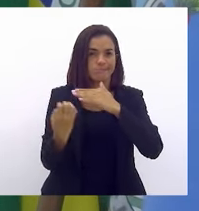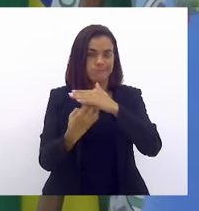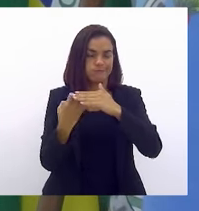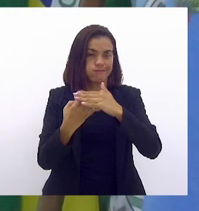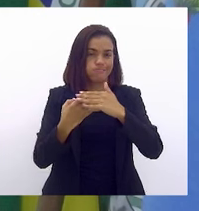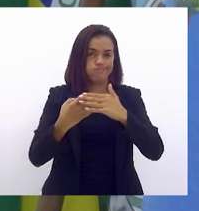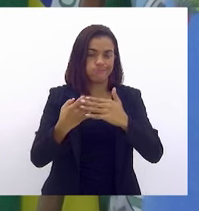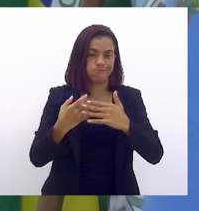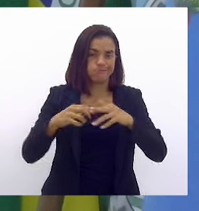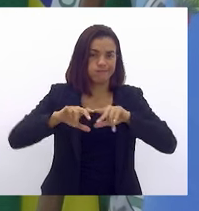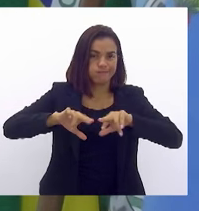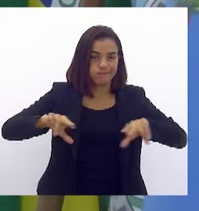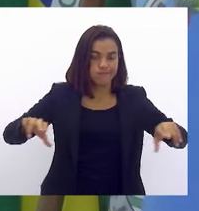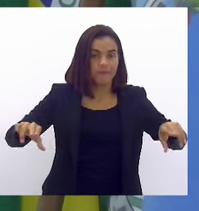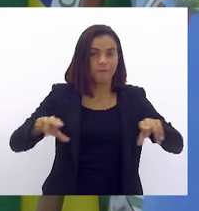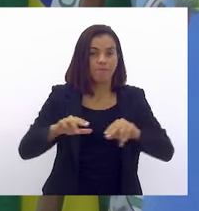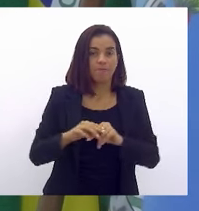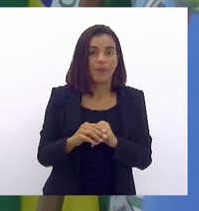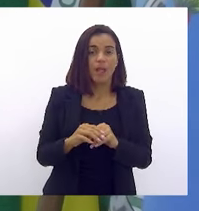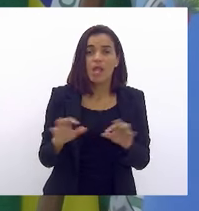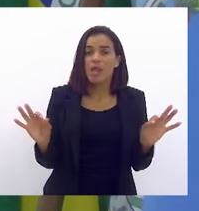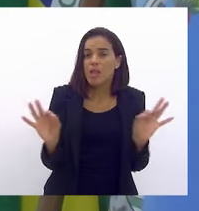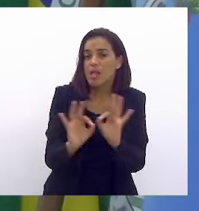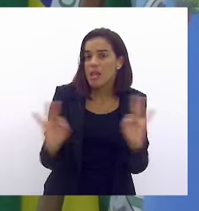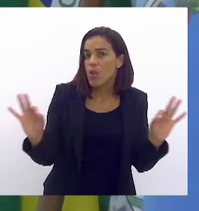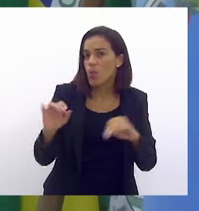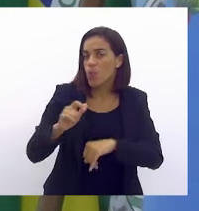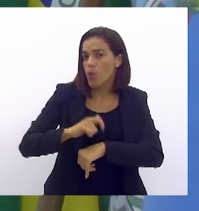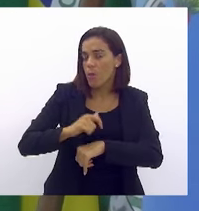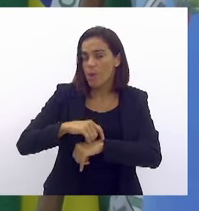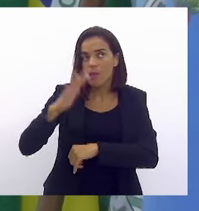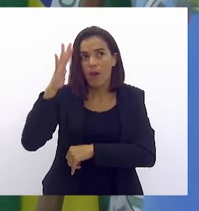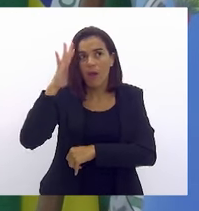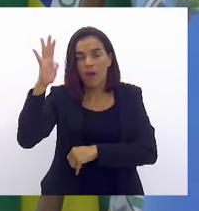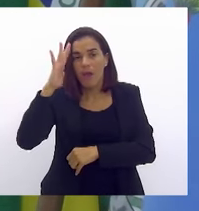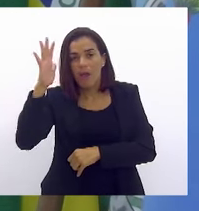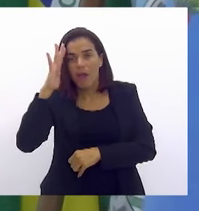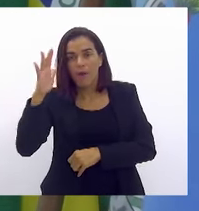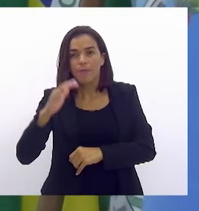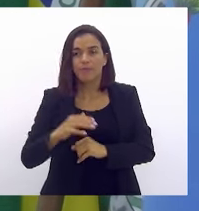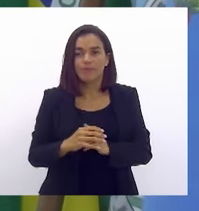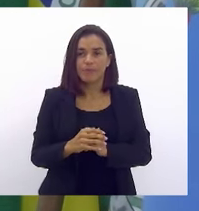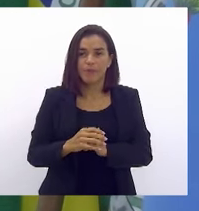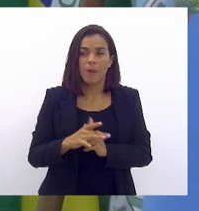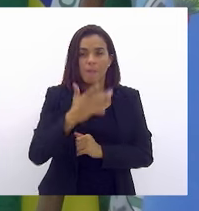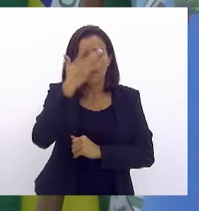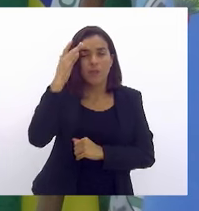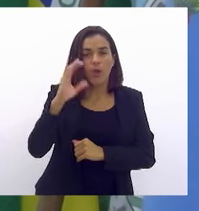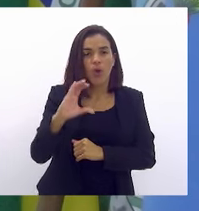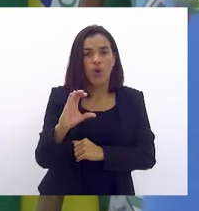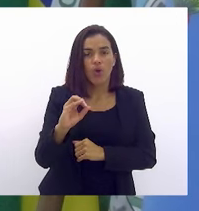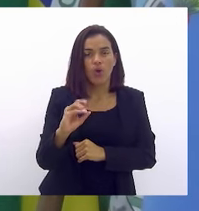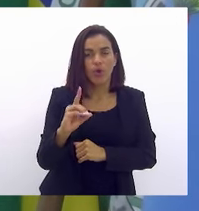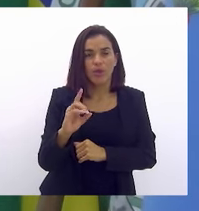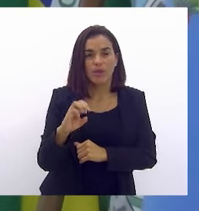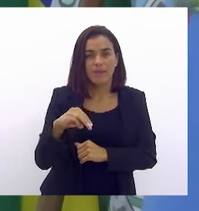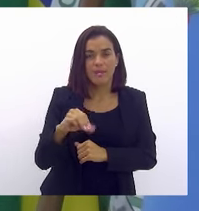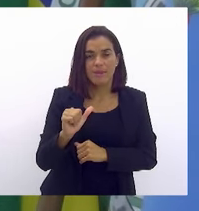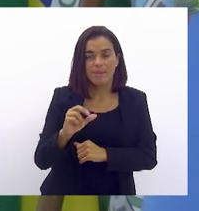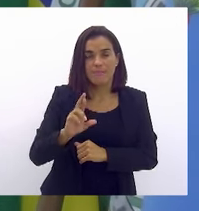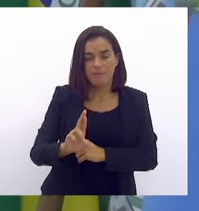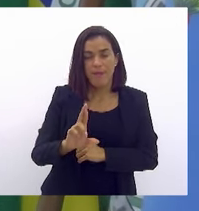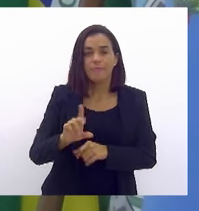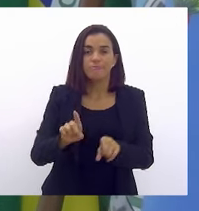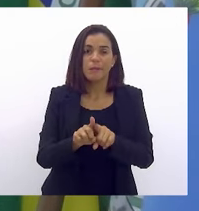não, em nenhum momento isso foi ventilado. O pessoal até da Codemar me falou para eu ir, para eu ajudar, mas também não entrar